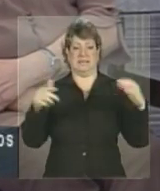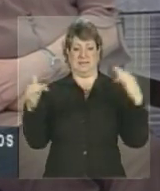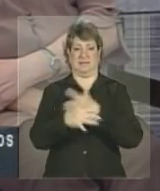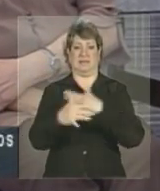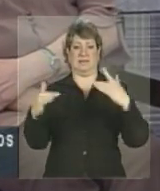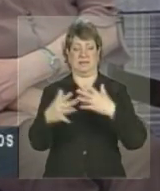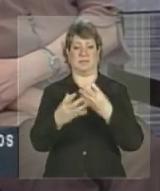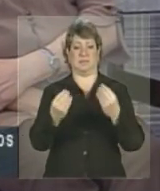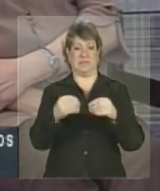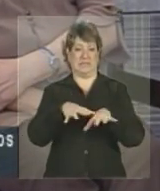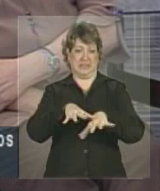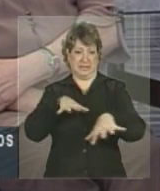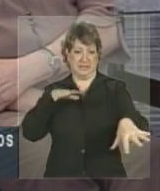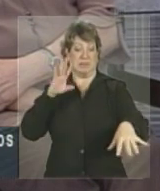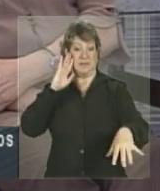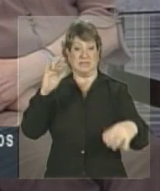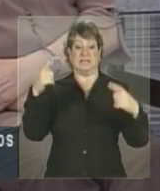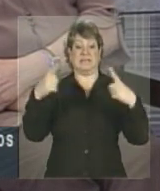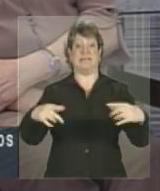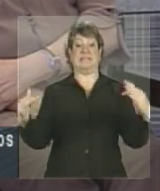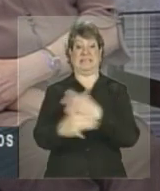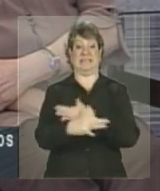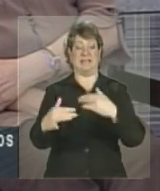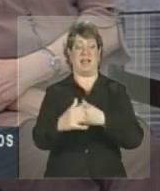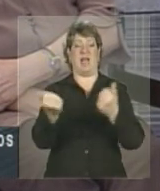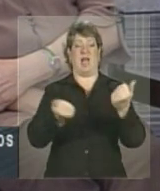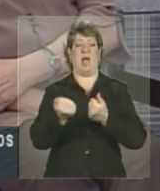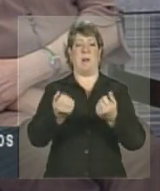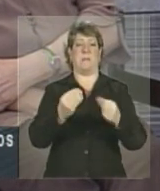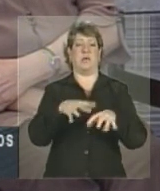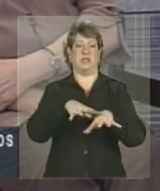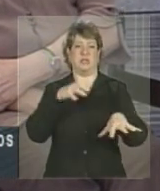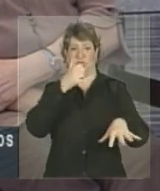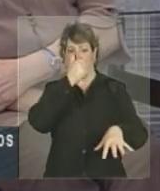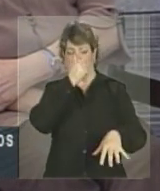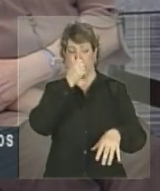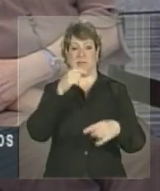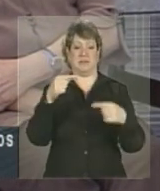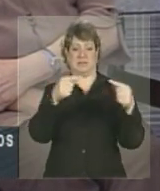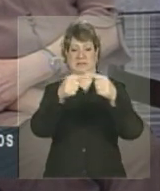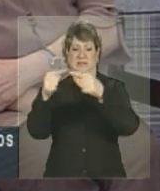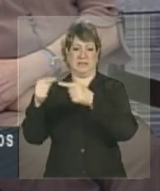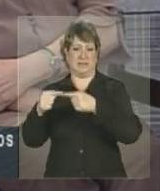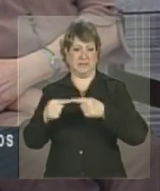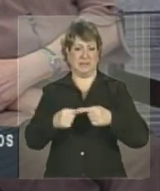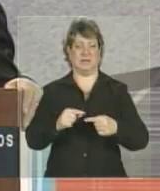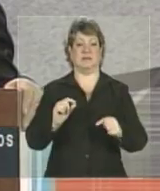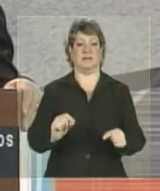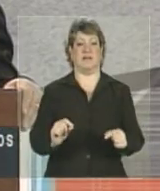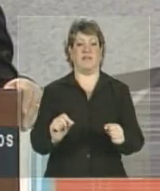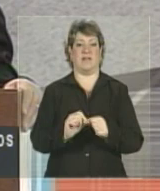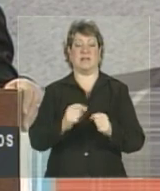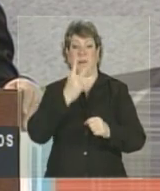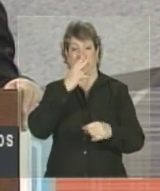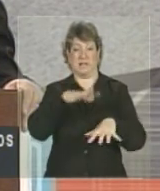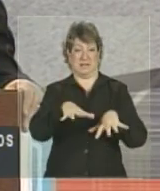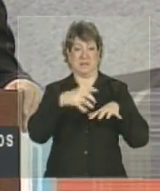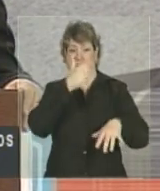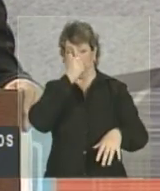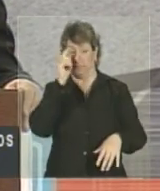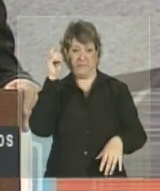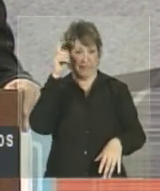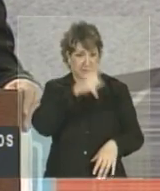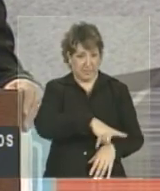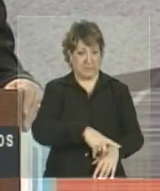cidades, em especial das regiões metropolitanas, que ligam uma cidade na outra, criando uma situação